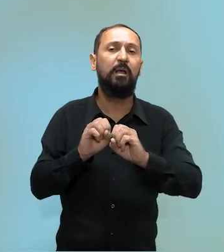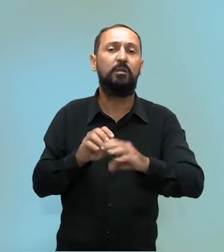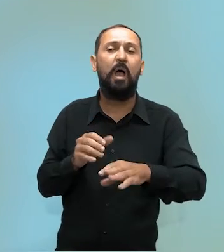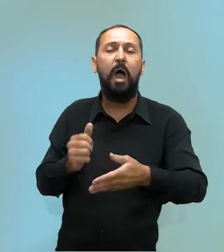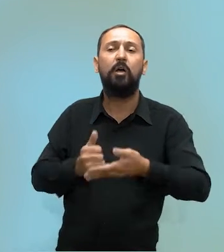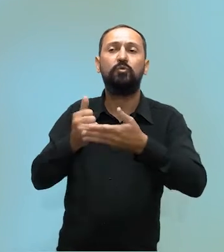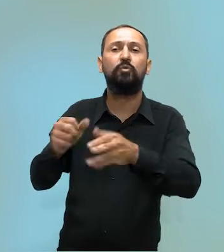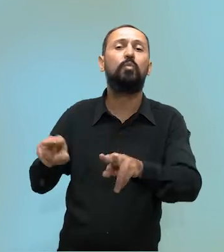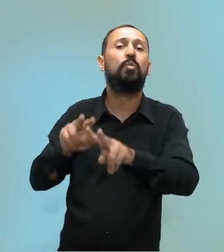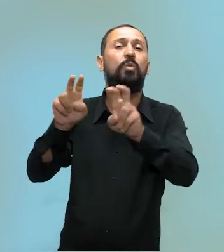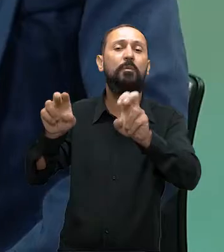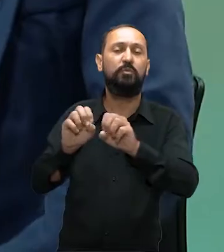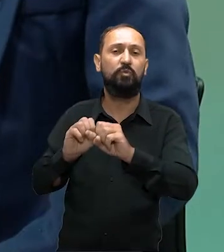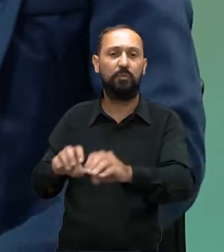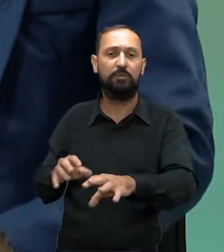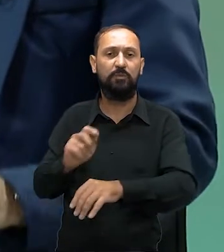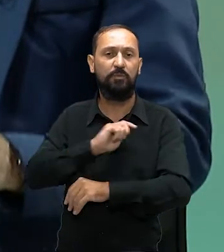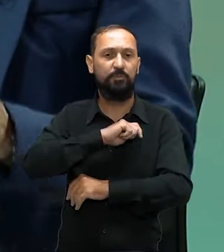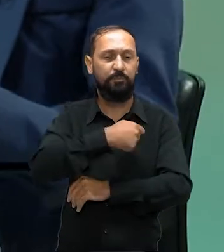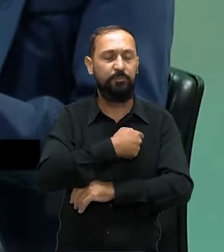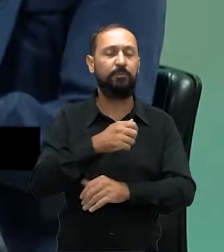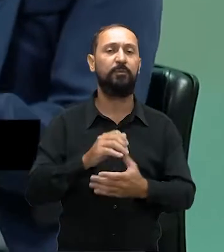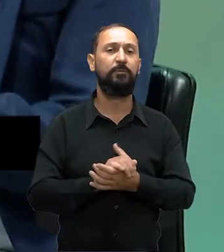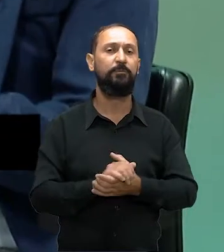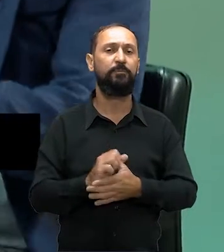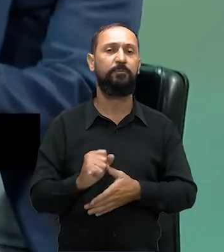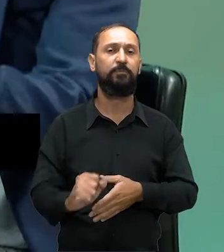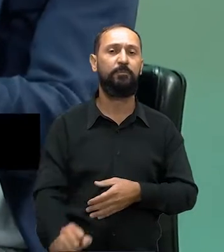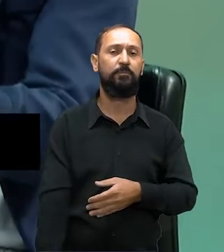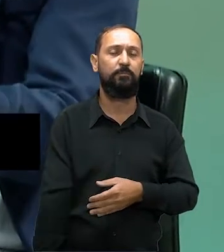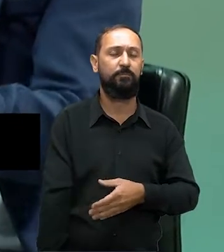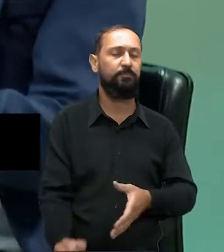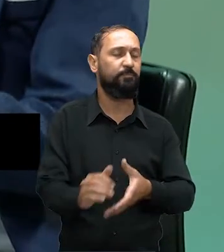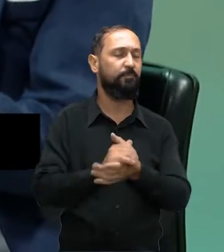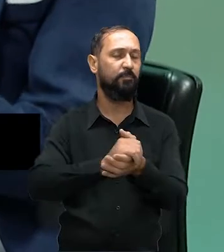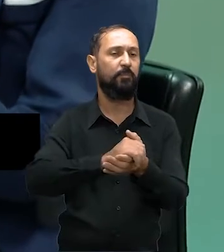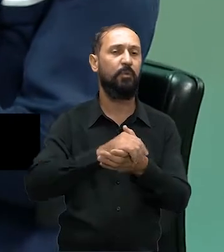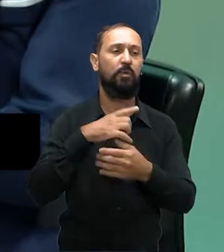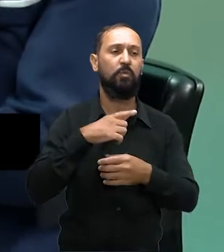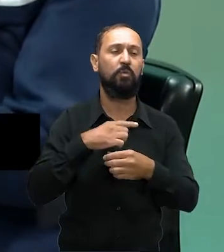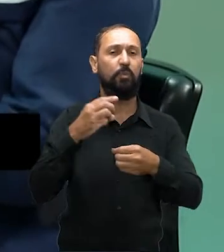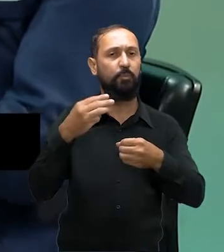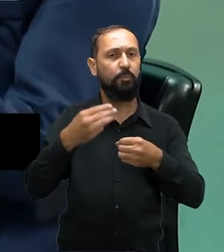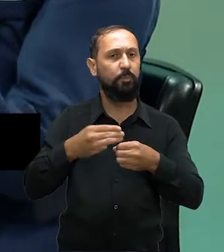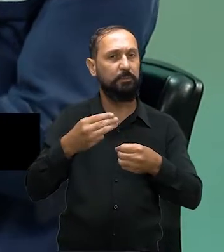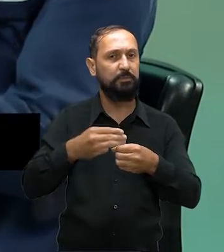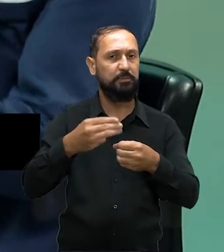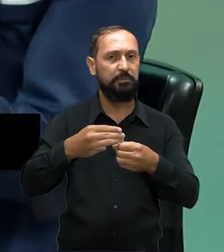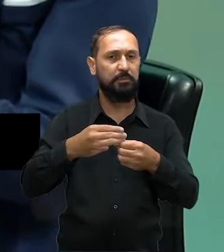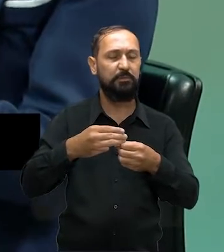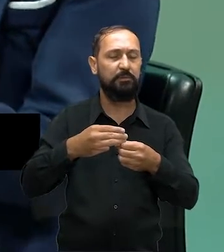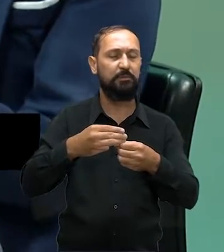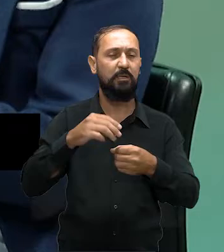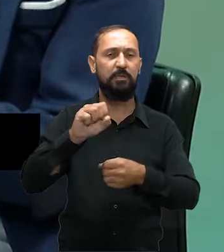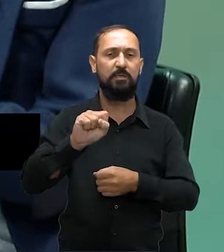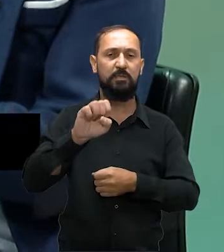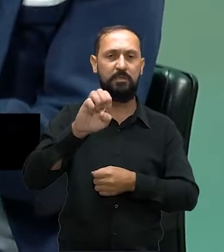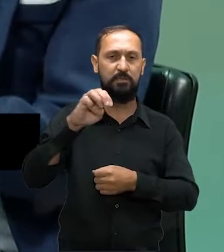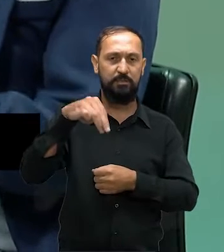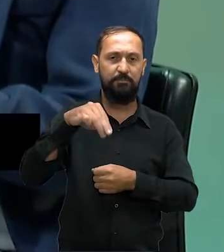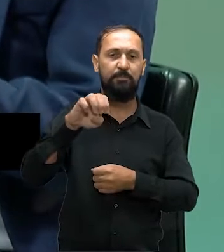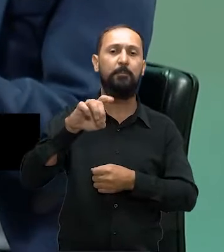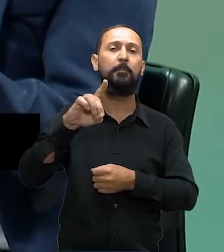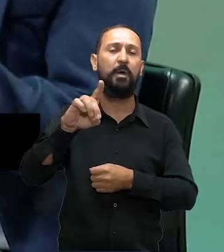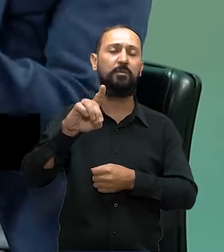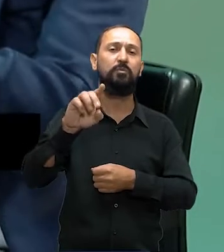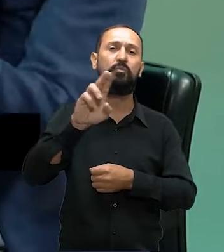exercem nessa educação fiscal? Por exemplo, a gente leva o programa, principalmente no município, na Secretaria, na